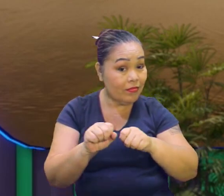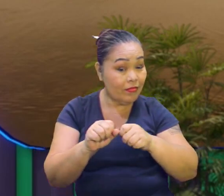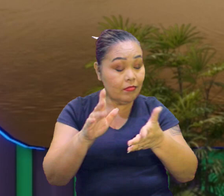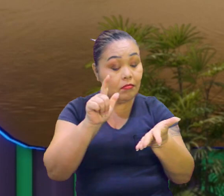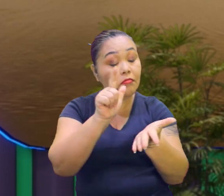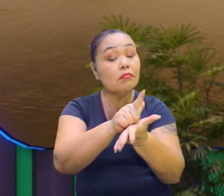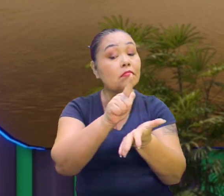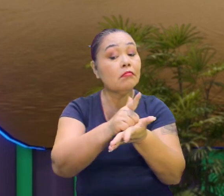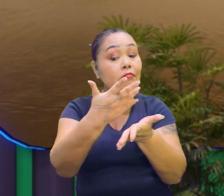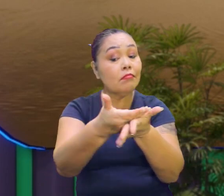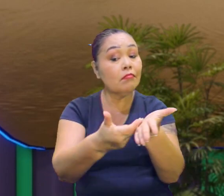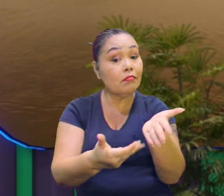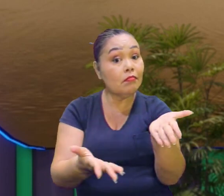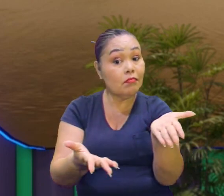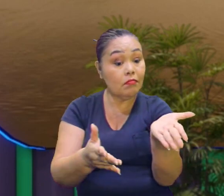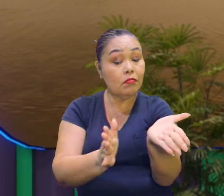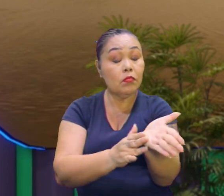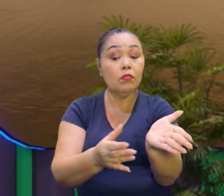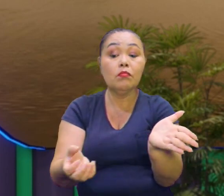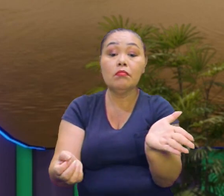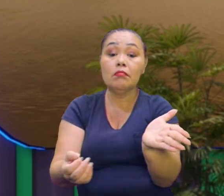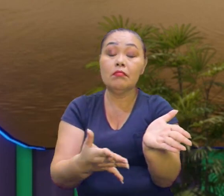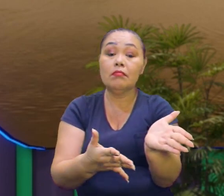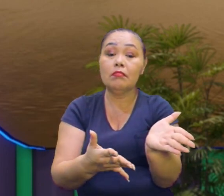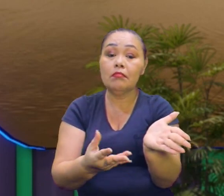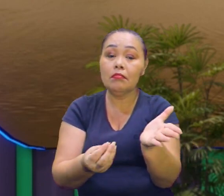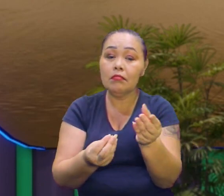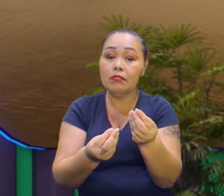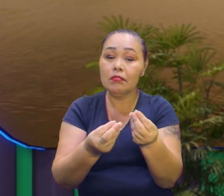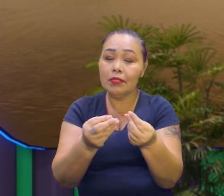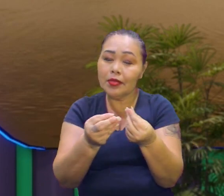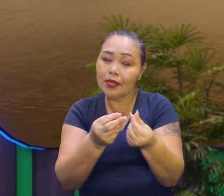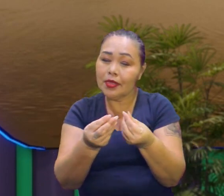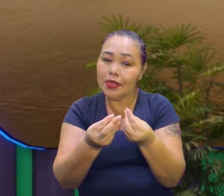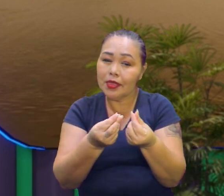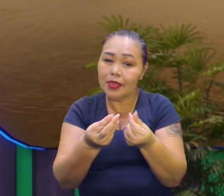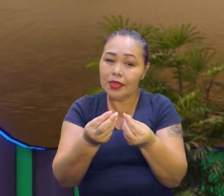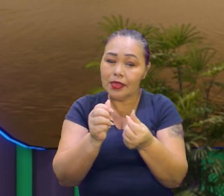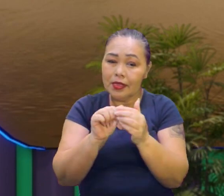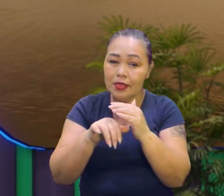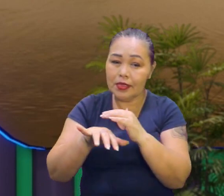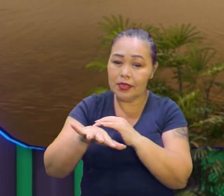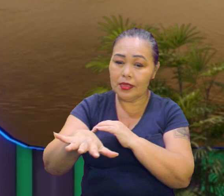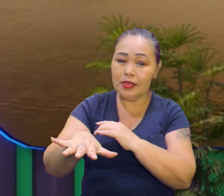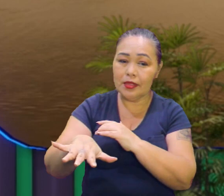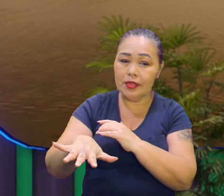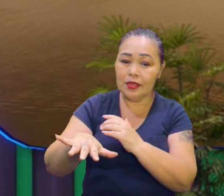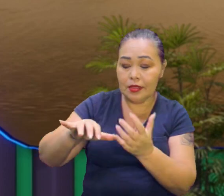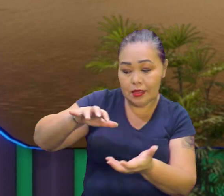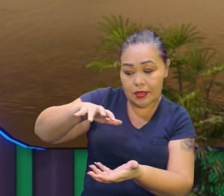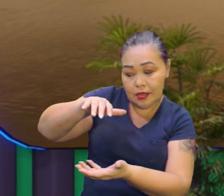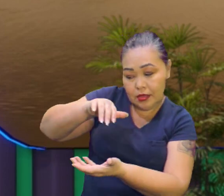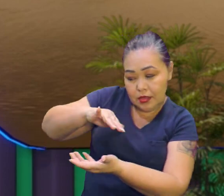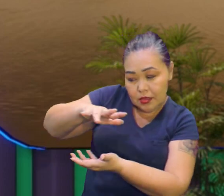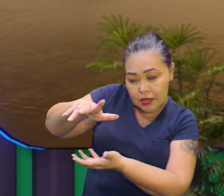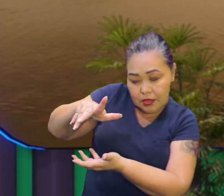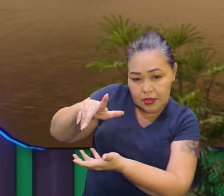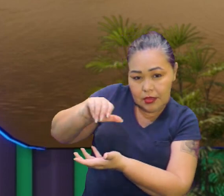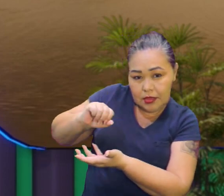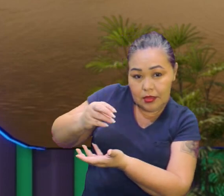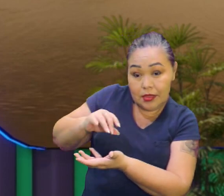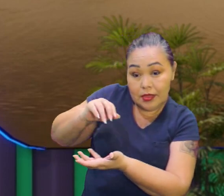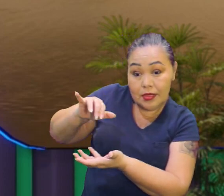esse papel que é novo, aí eles amassam assim um pouco e deixam dentro de um reservatório